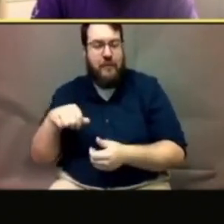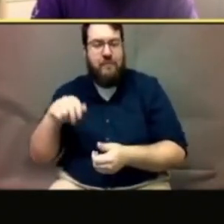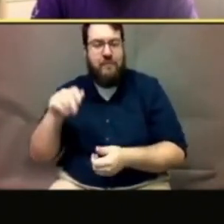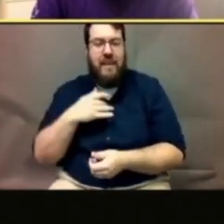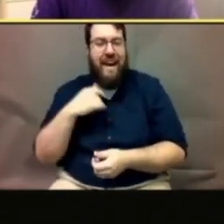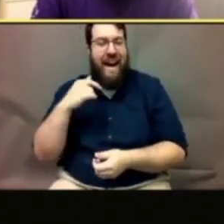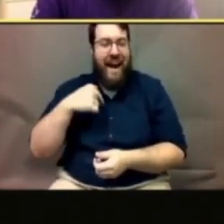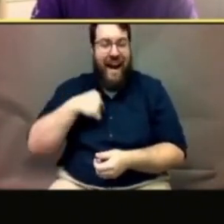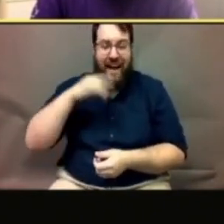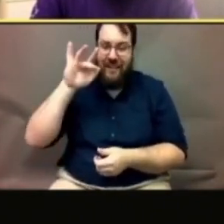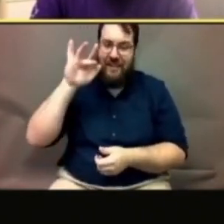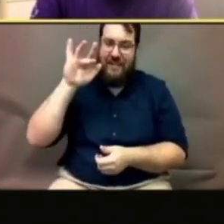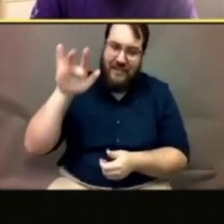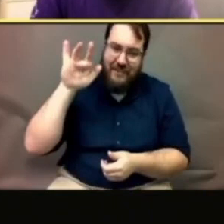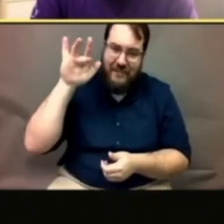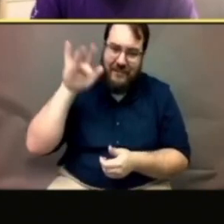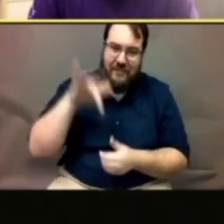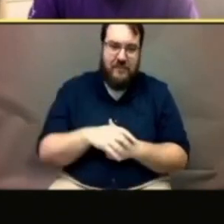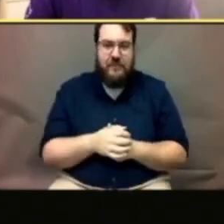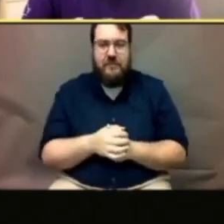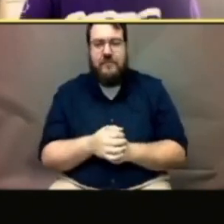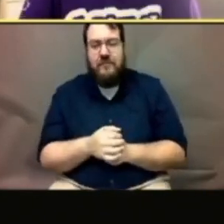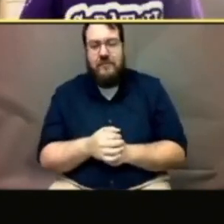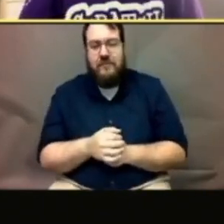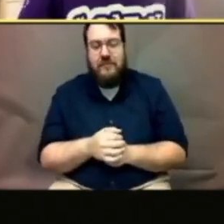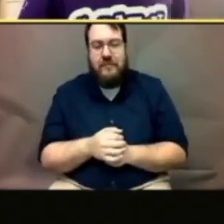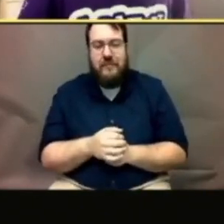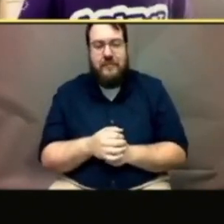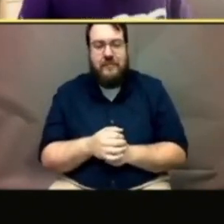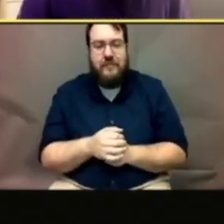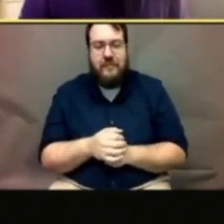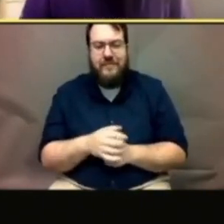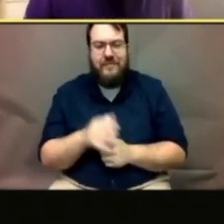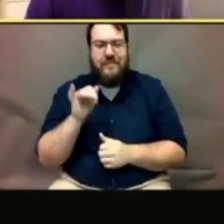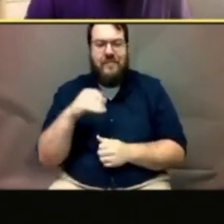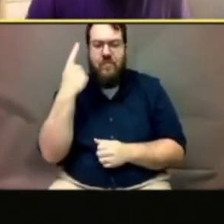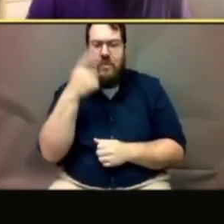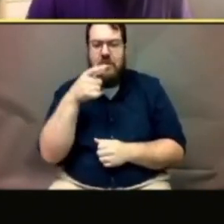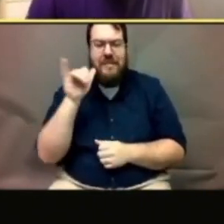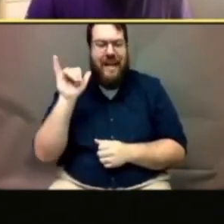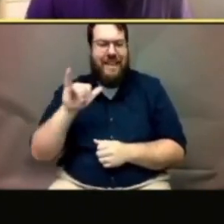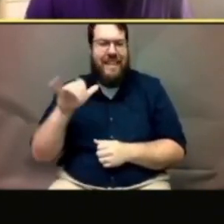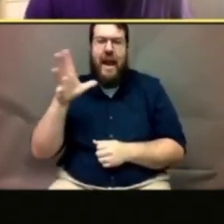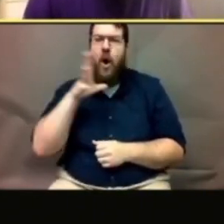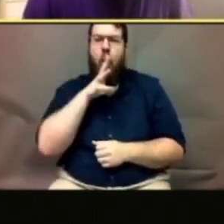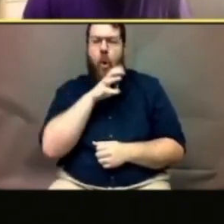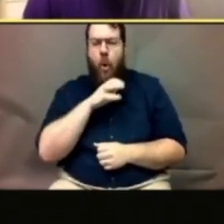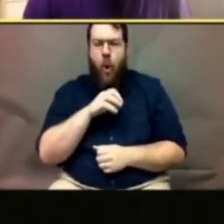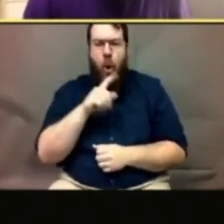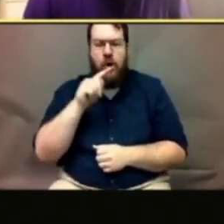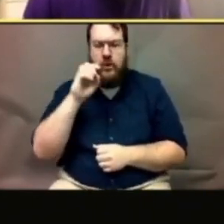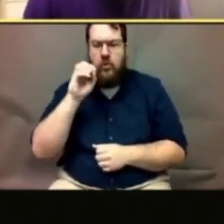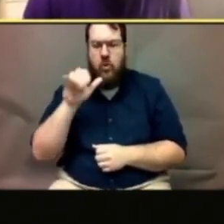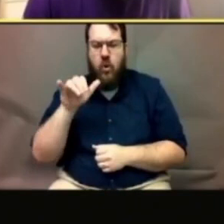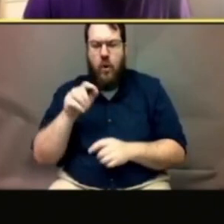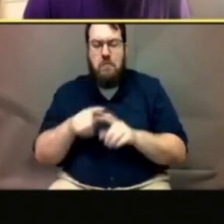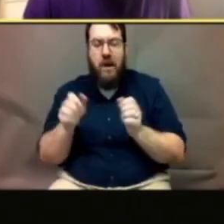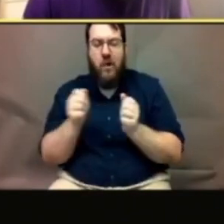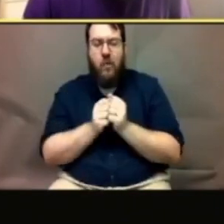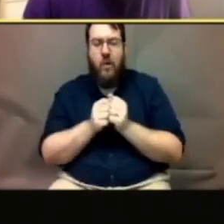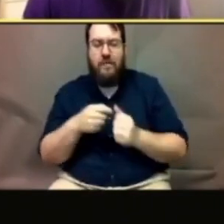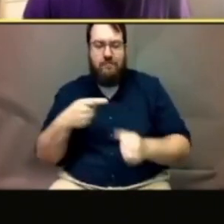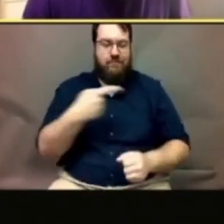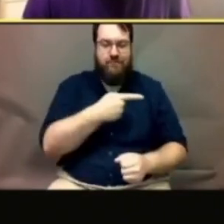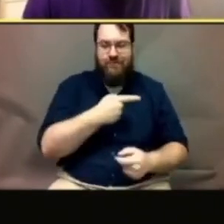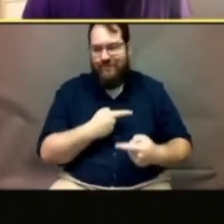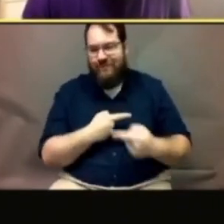Makemake. Então, clicando aqui nesse app do Make a Sketch, é como aquele brinquedo antigo de